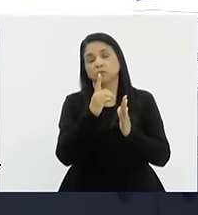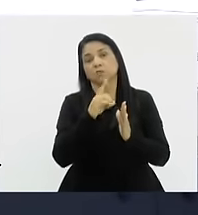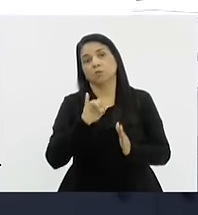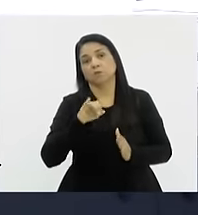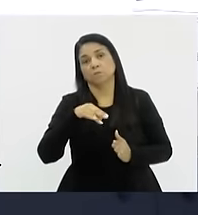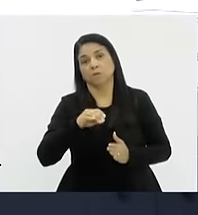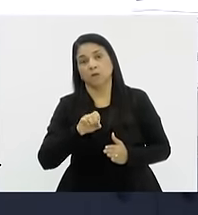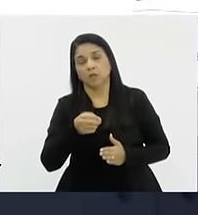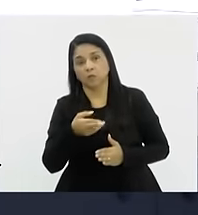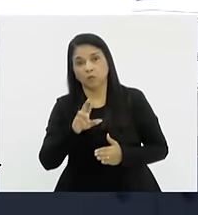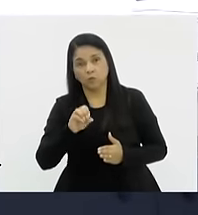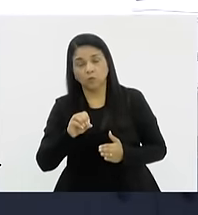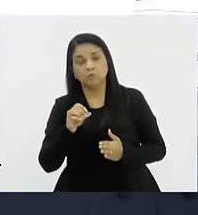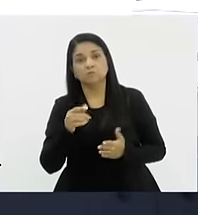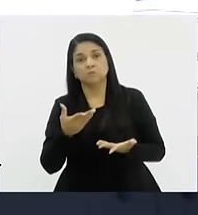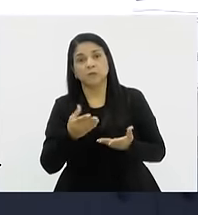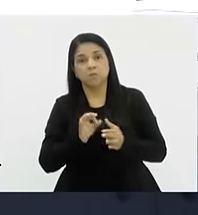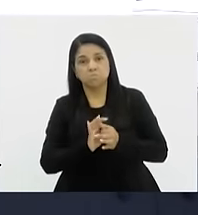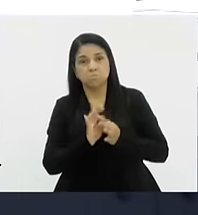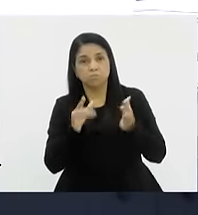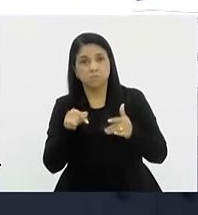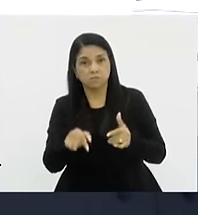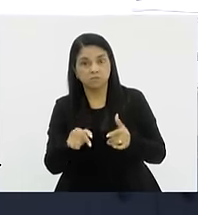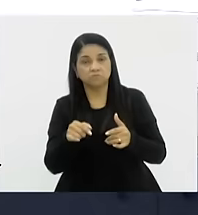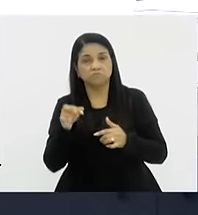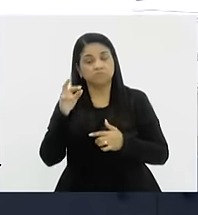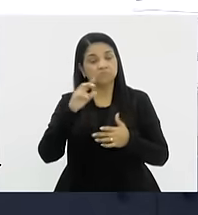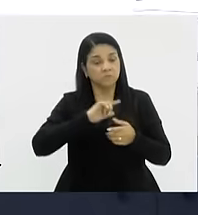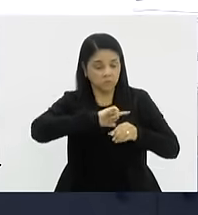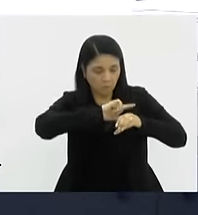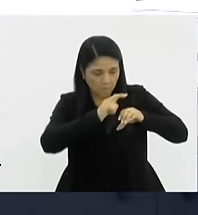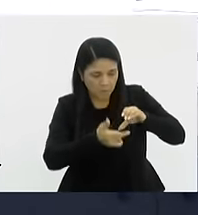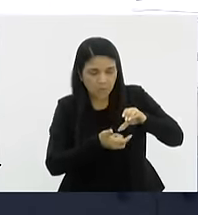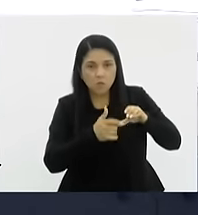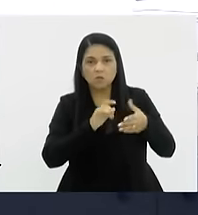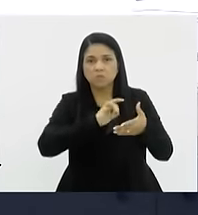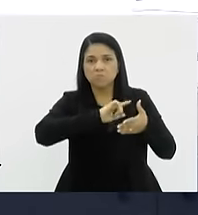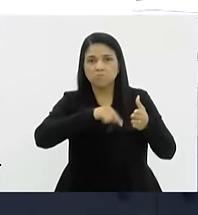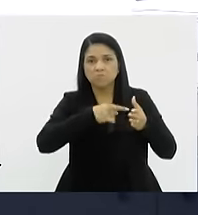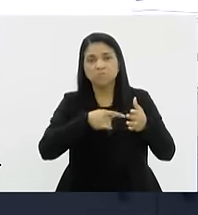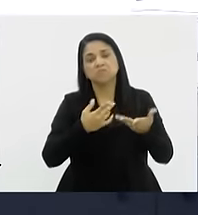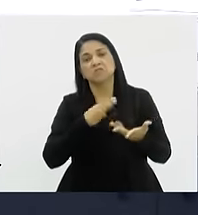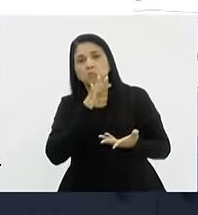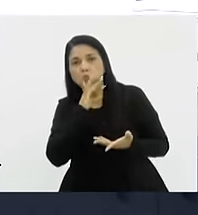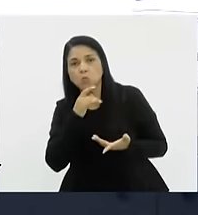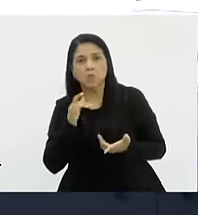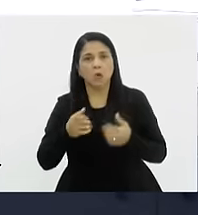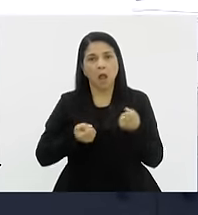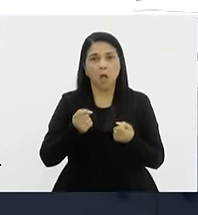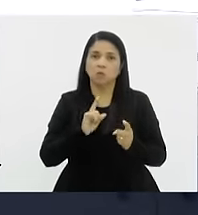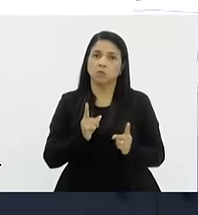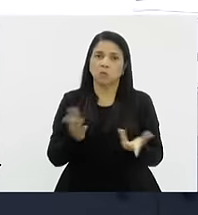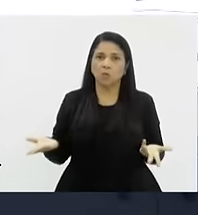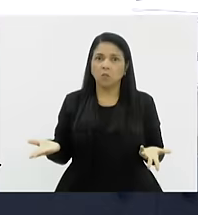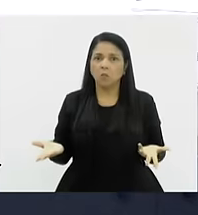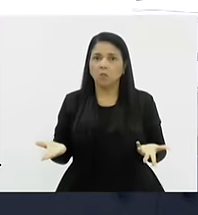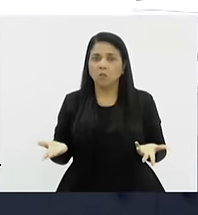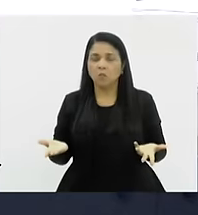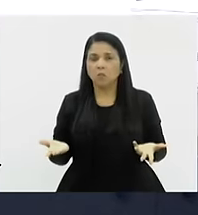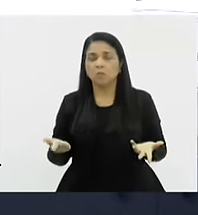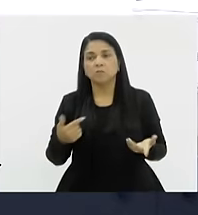se conceda a condição de apurar se o pneu está bem, se está arranhado, se não está o carro. Então, eu vejo o